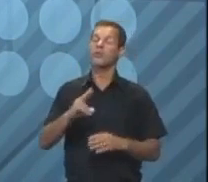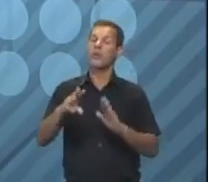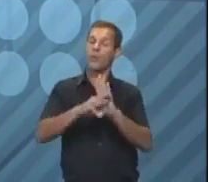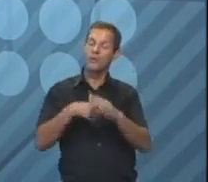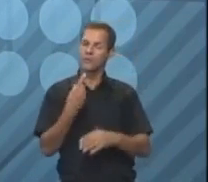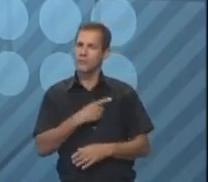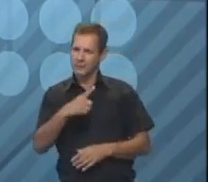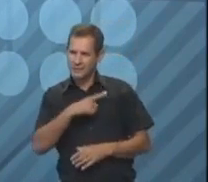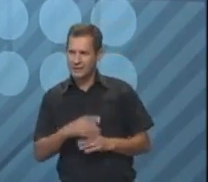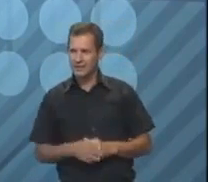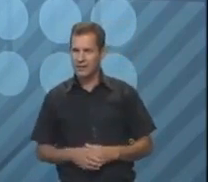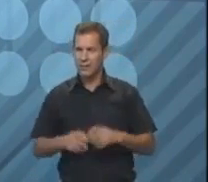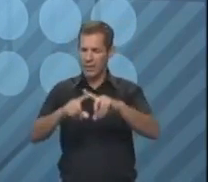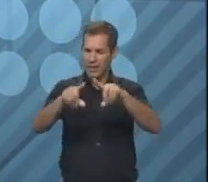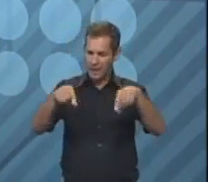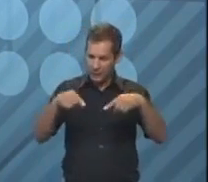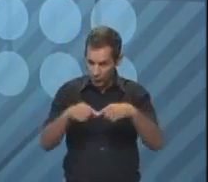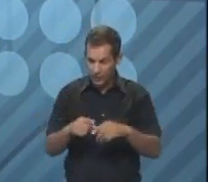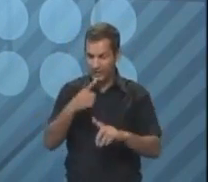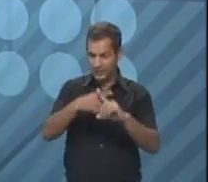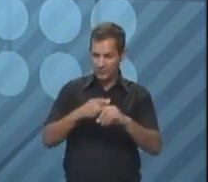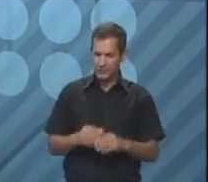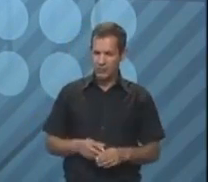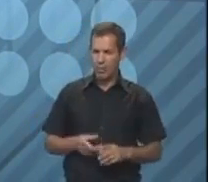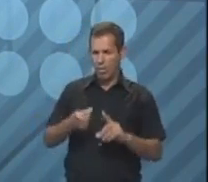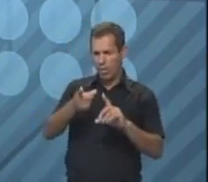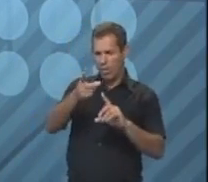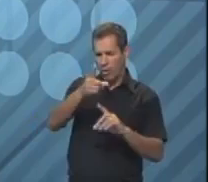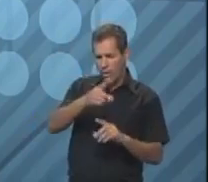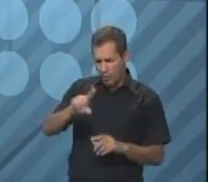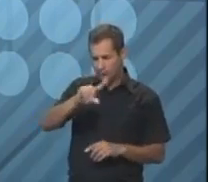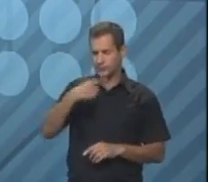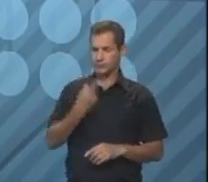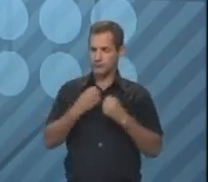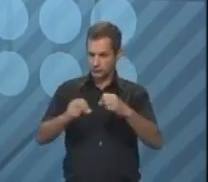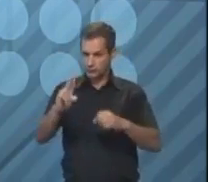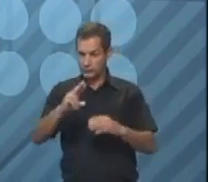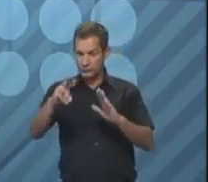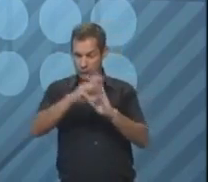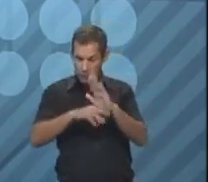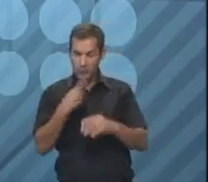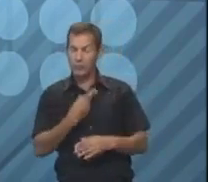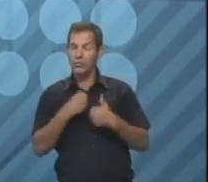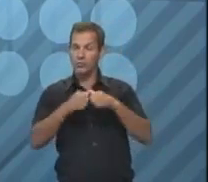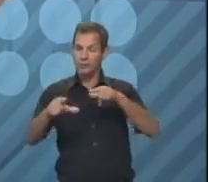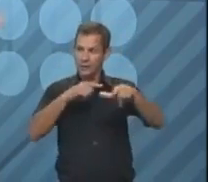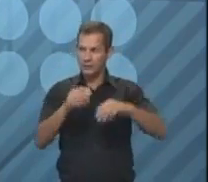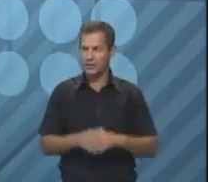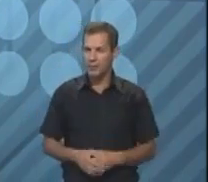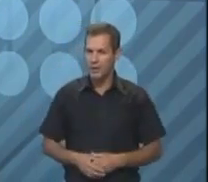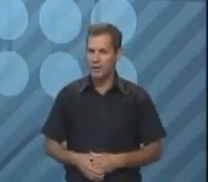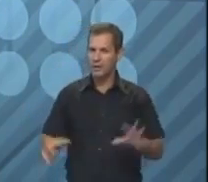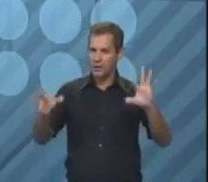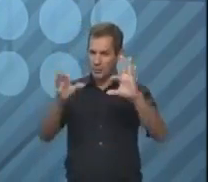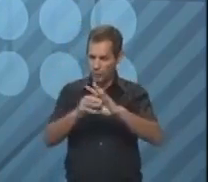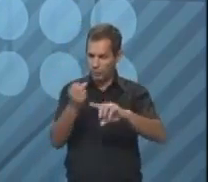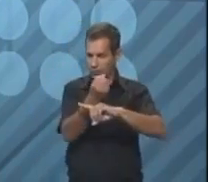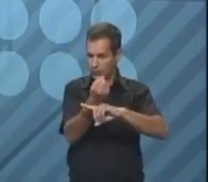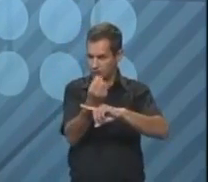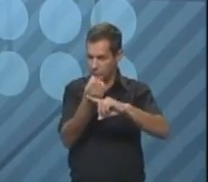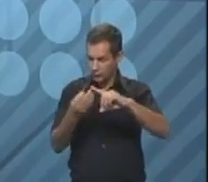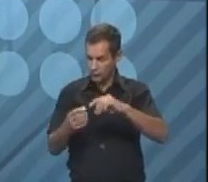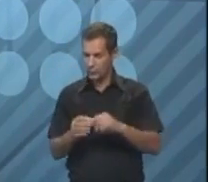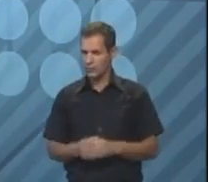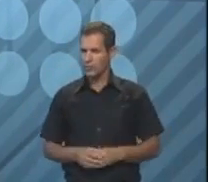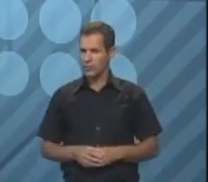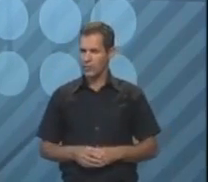método? Quando a gente tem regiões, do tipo circulares, nós podemos utilizar esse método quando nós estamos trabalhando com integrais de função de uma